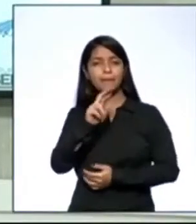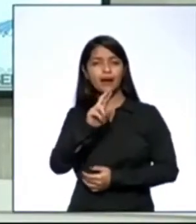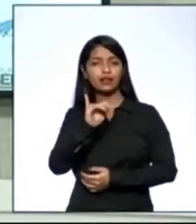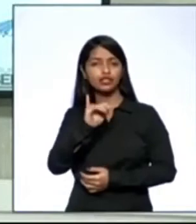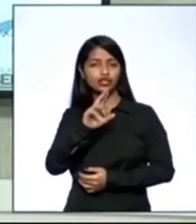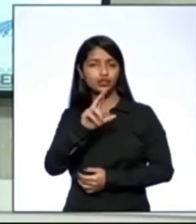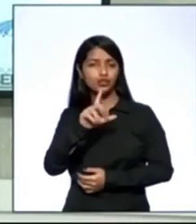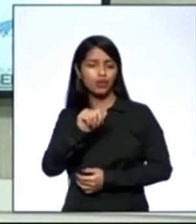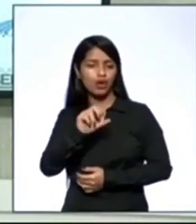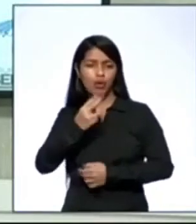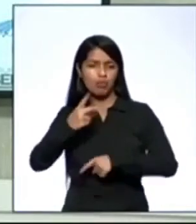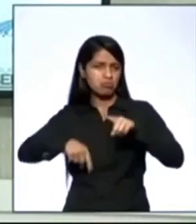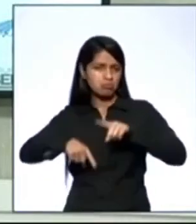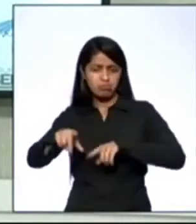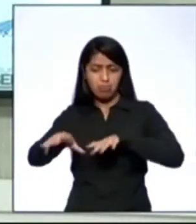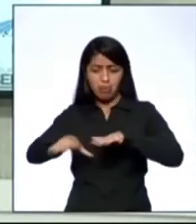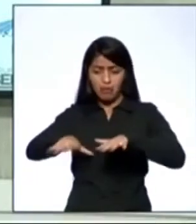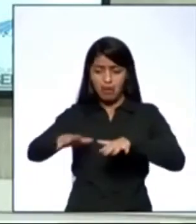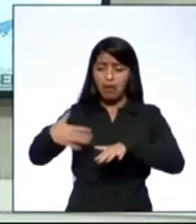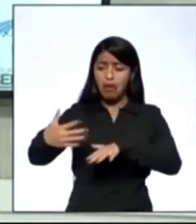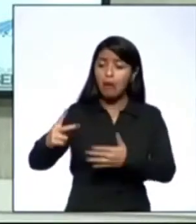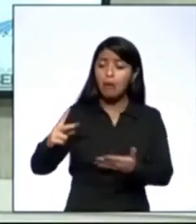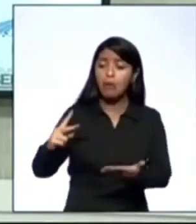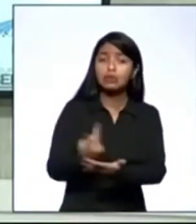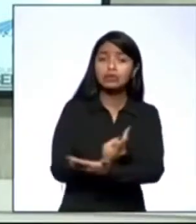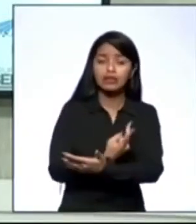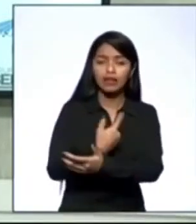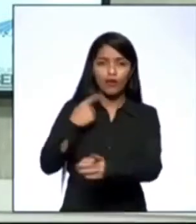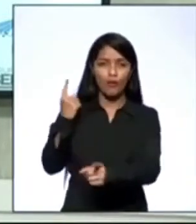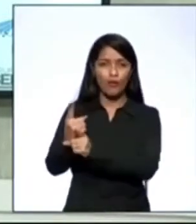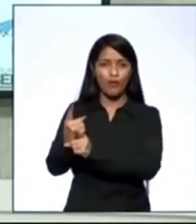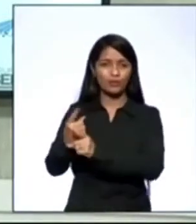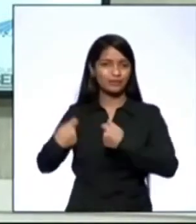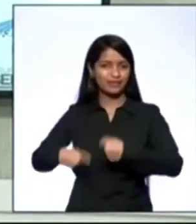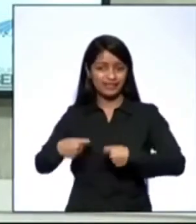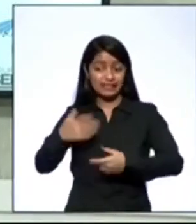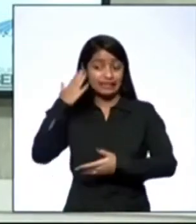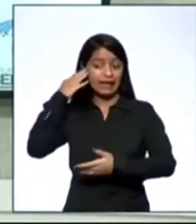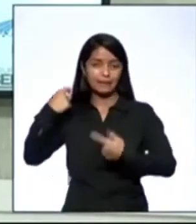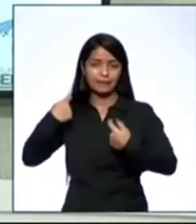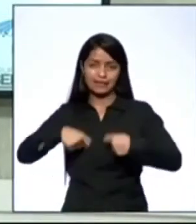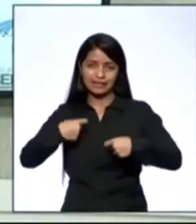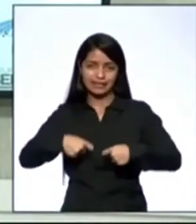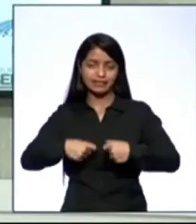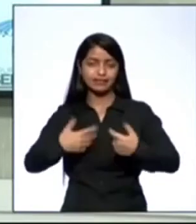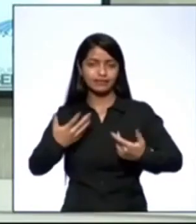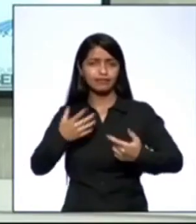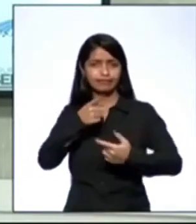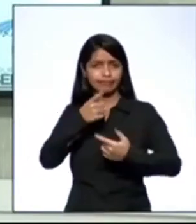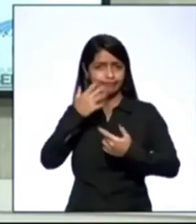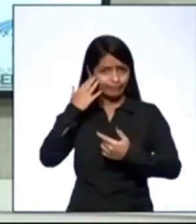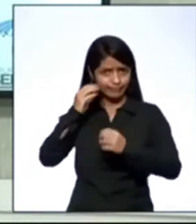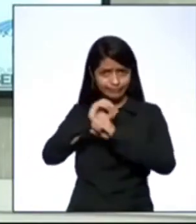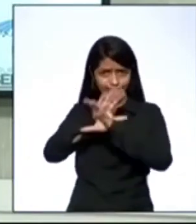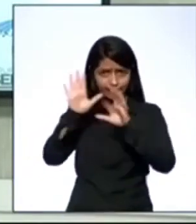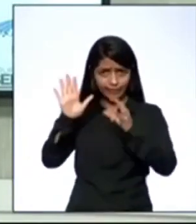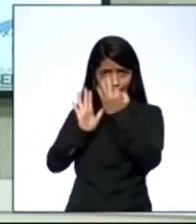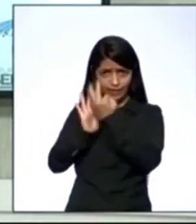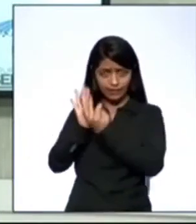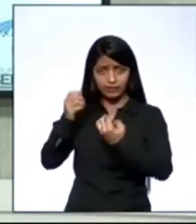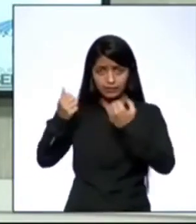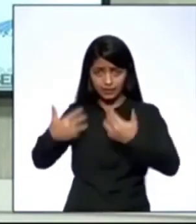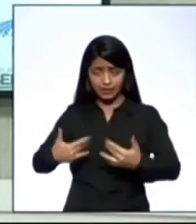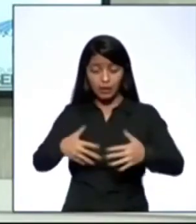celestes. Quando você olha o texto, você vê, puxa, tudo que se trata de movimento está explícito na habilidade